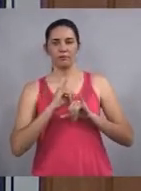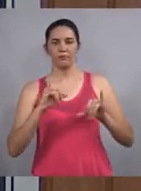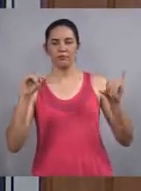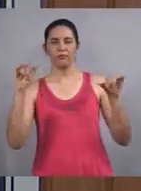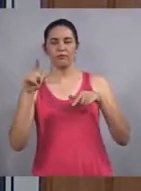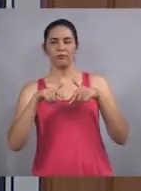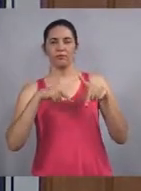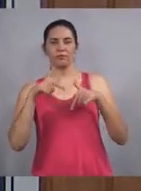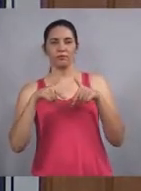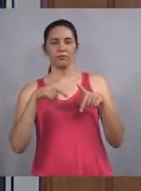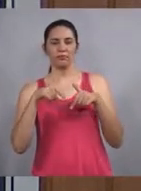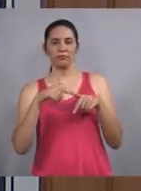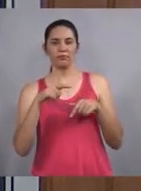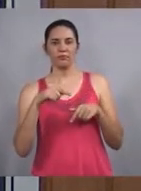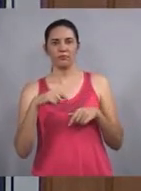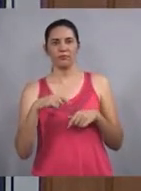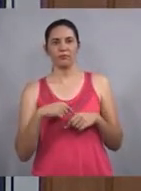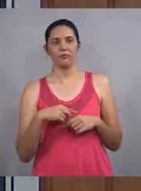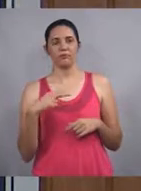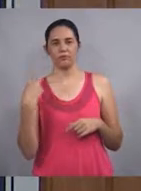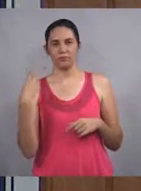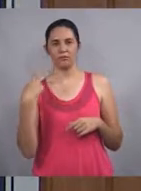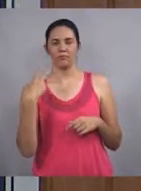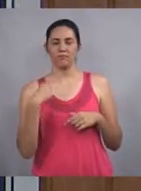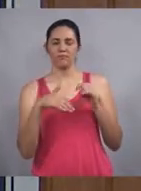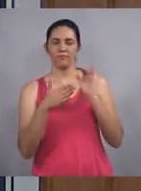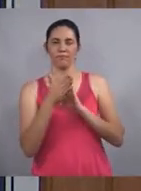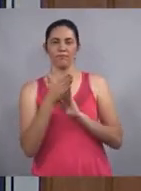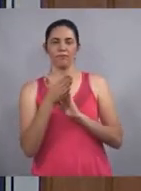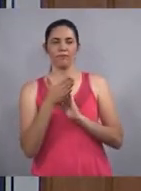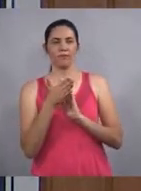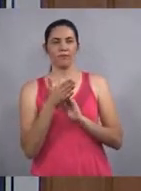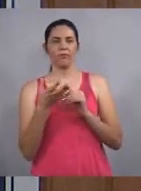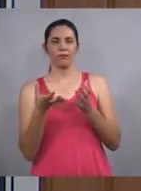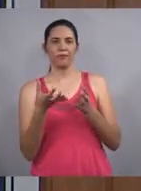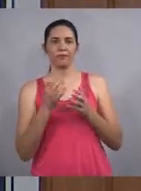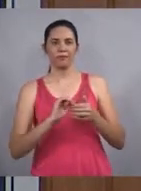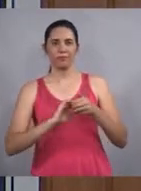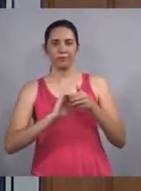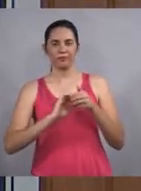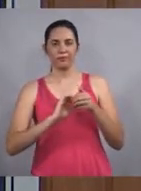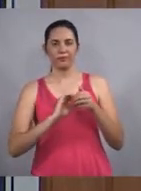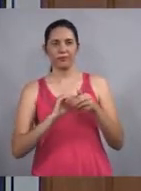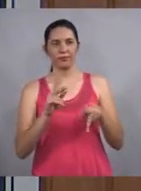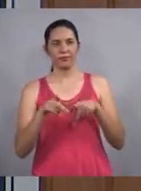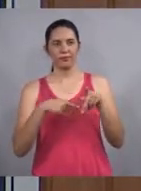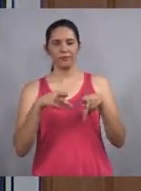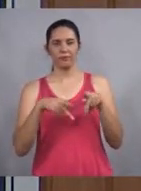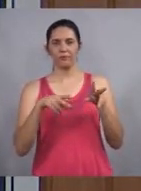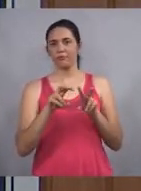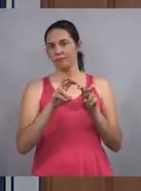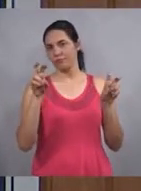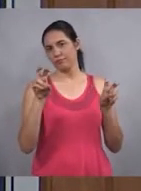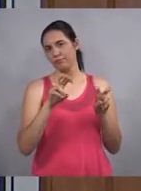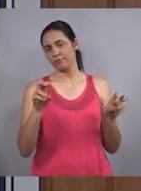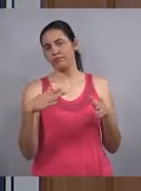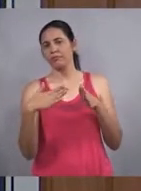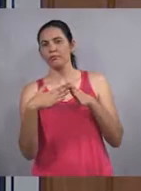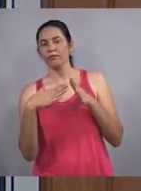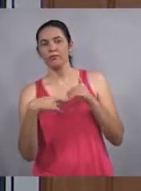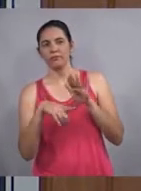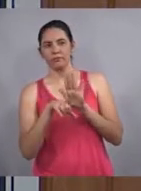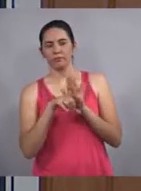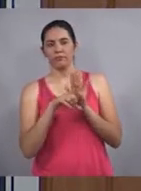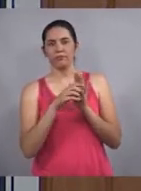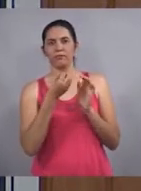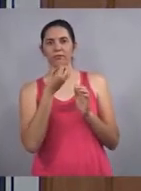o trabalho dos nobres edis. Então, parabéns. Quero cumprimentar também toda a população aqui presente nessa casa, dizer que